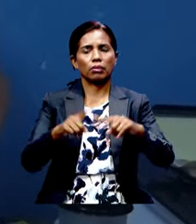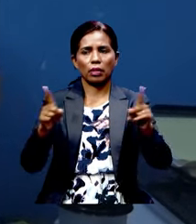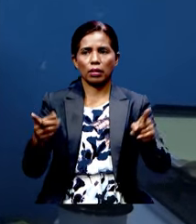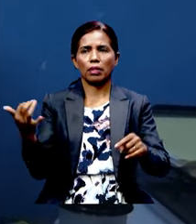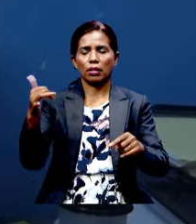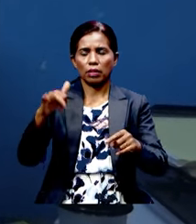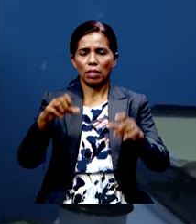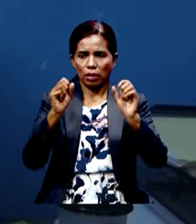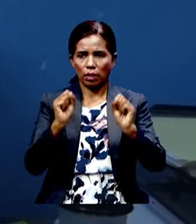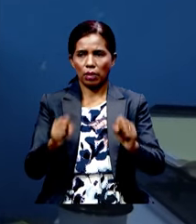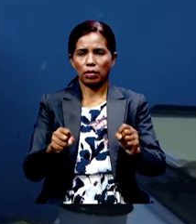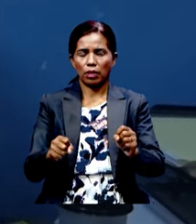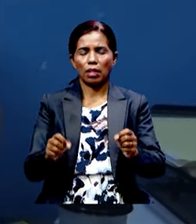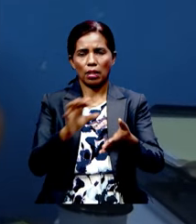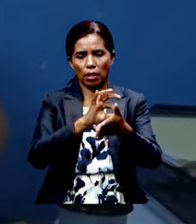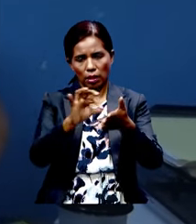tu bele,